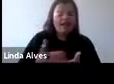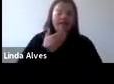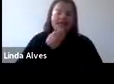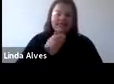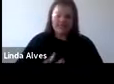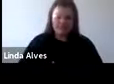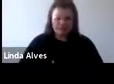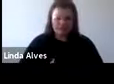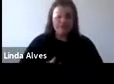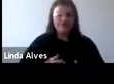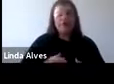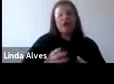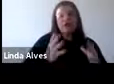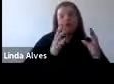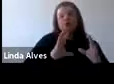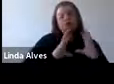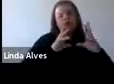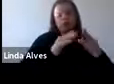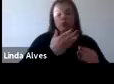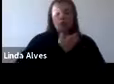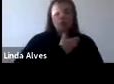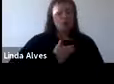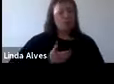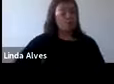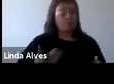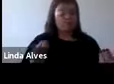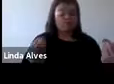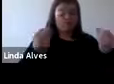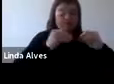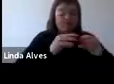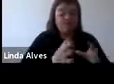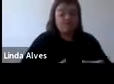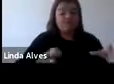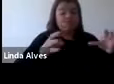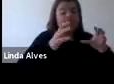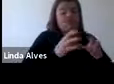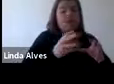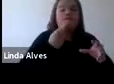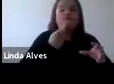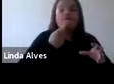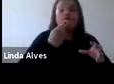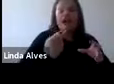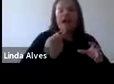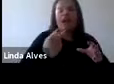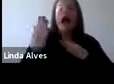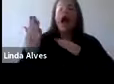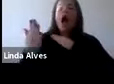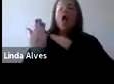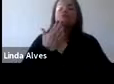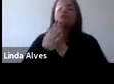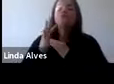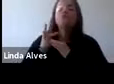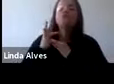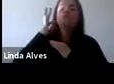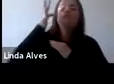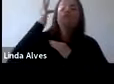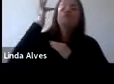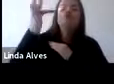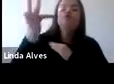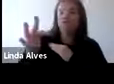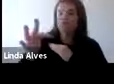governo diz respeito a auxílios futuros,